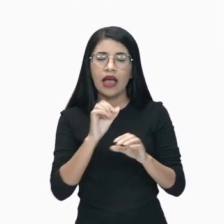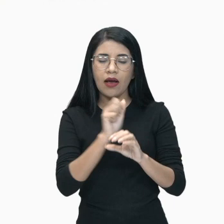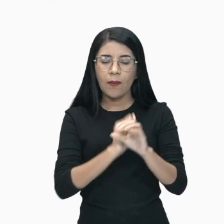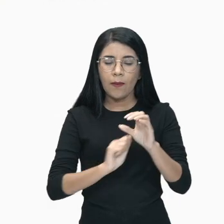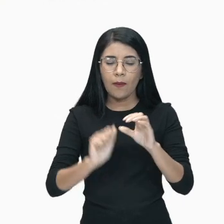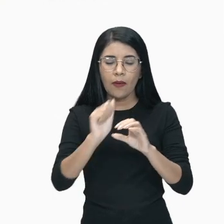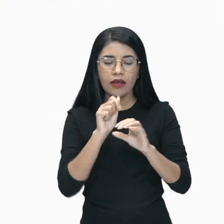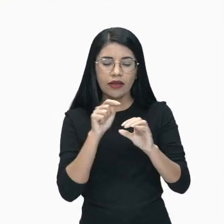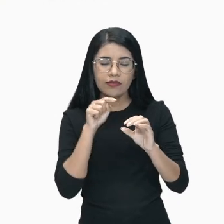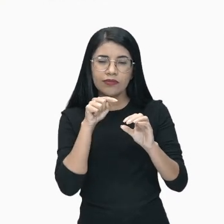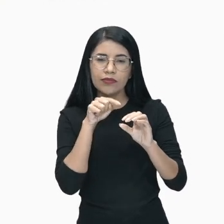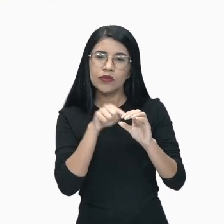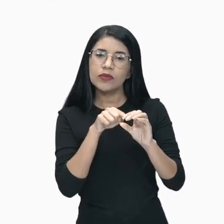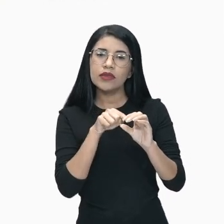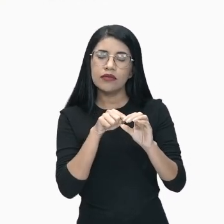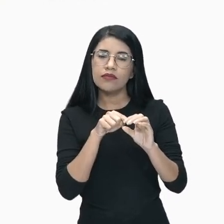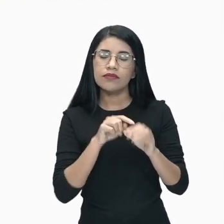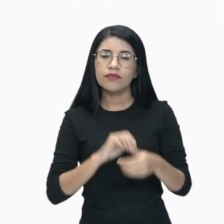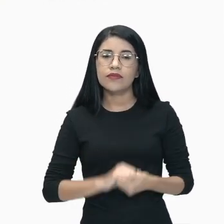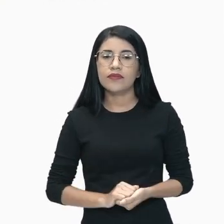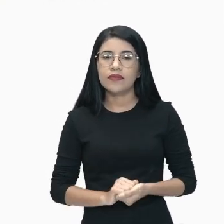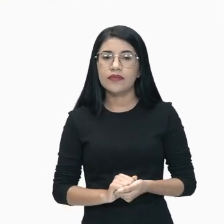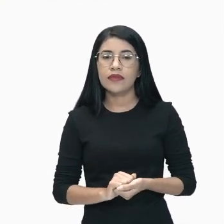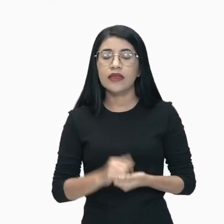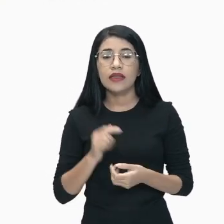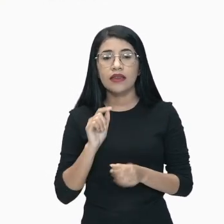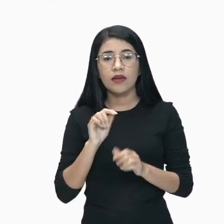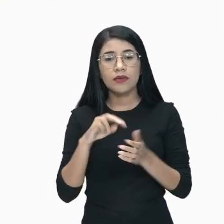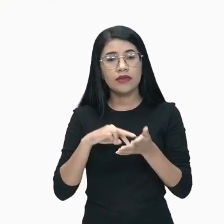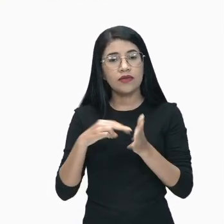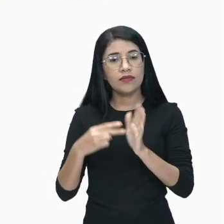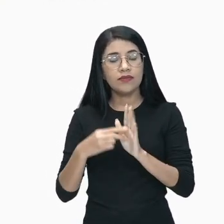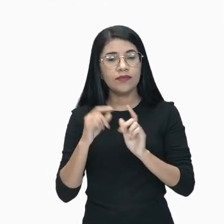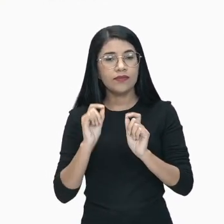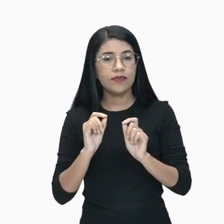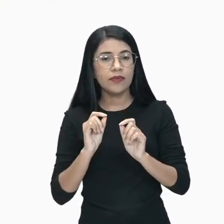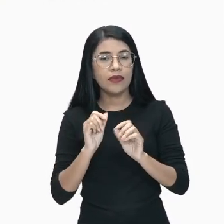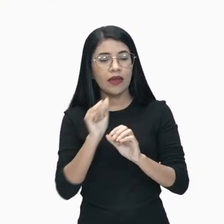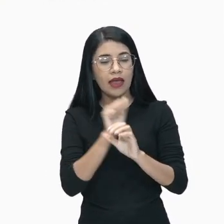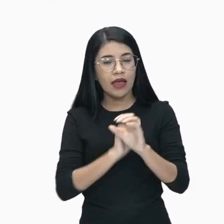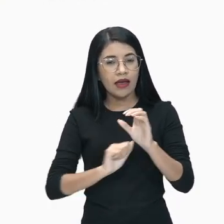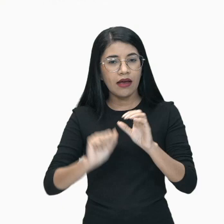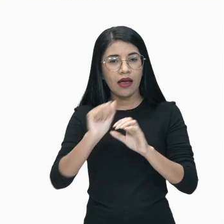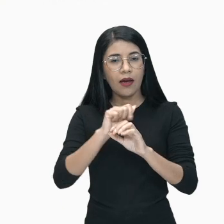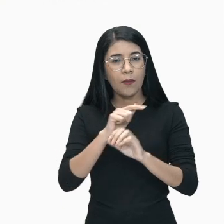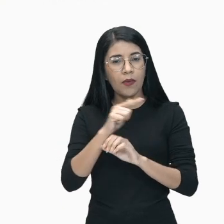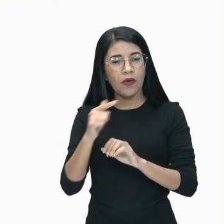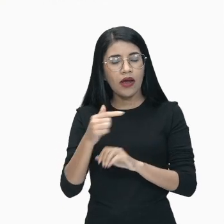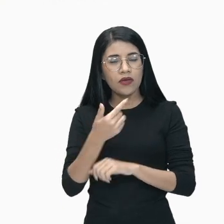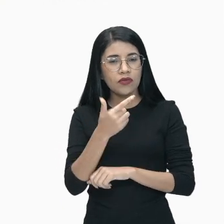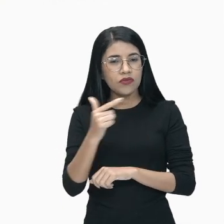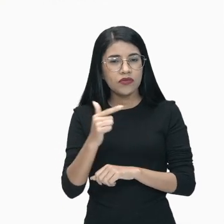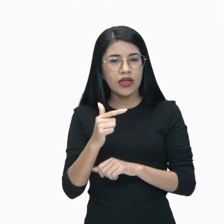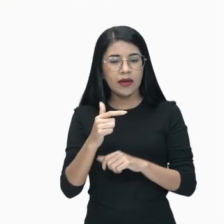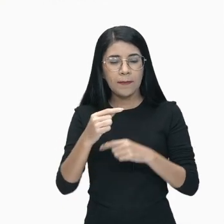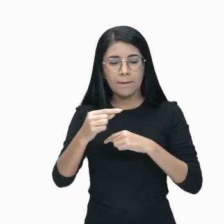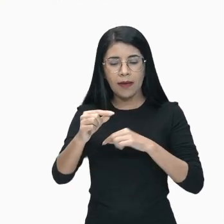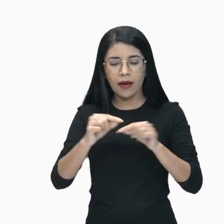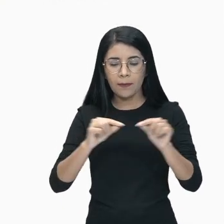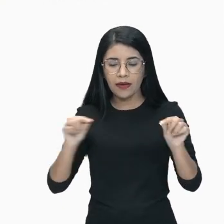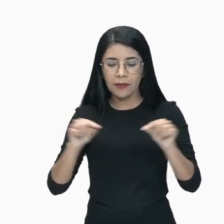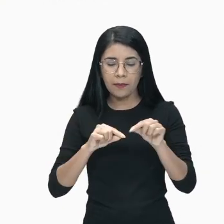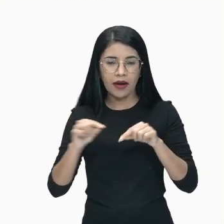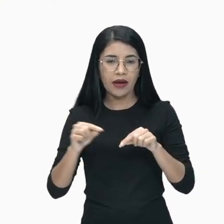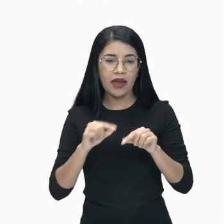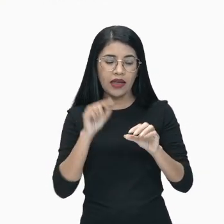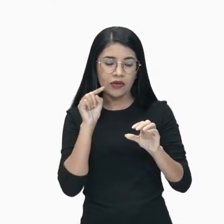fosse um ponto. Então uma carga pontiforme é uma carga sem dimensões, como se fosse um ponto, onde toda a